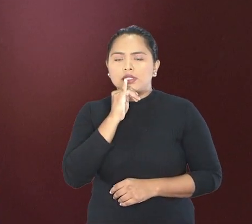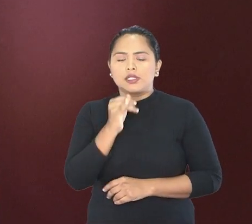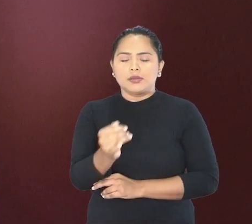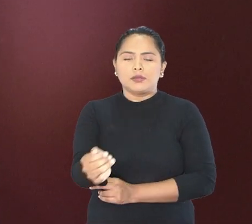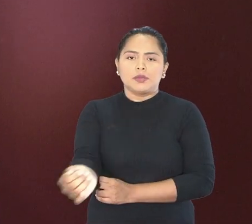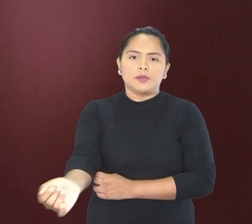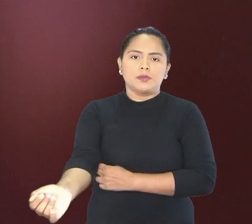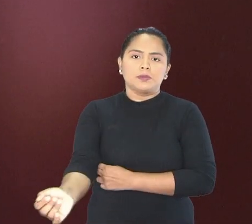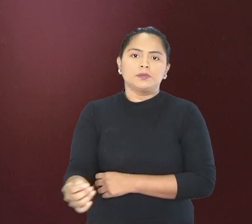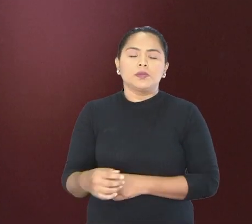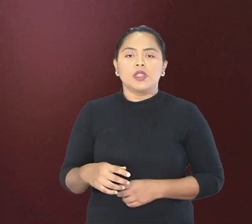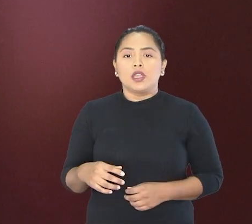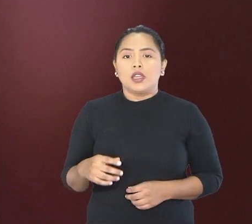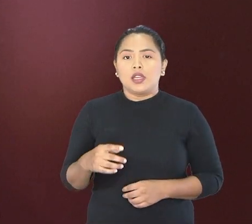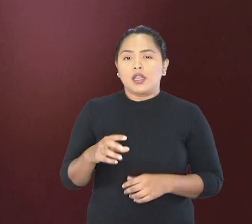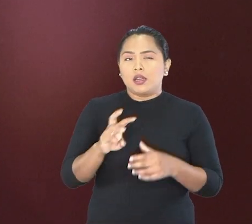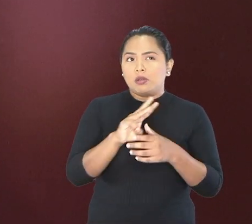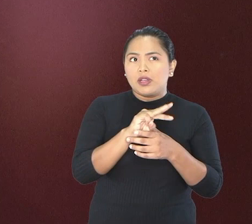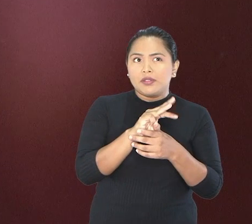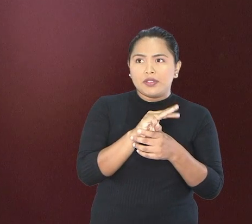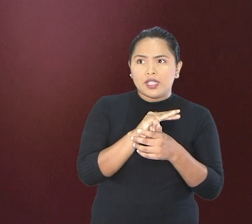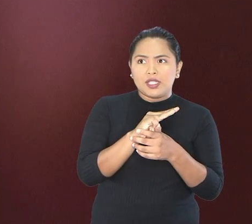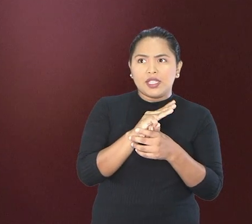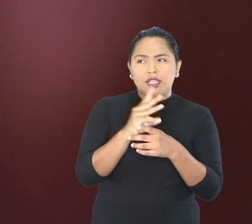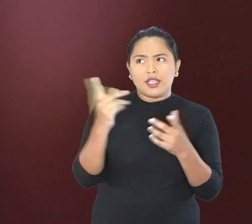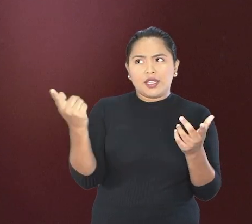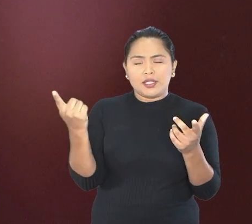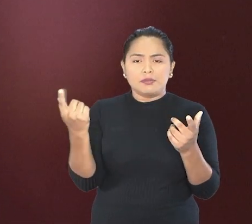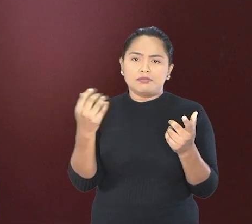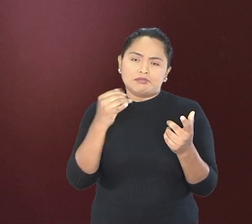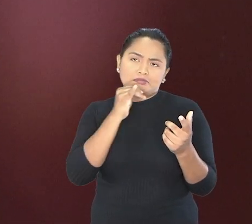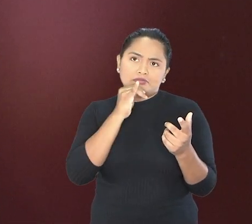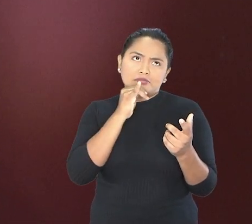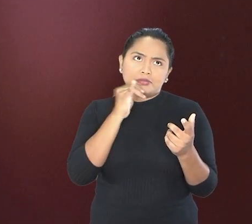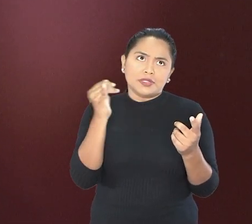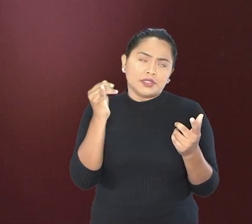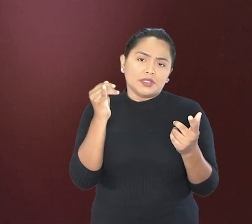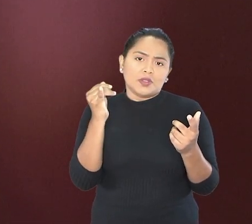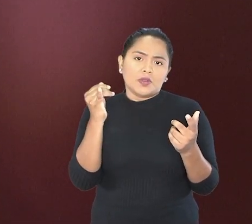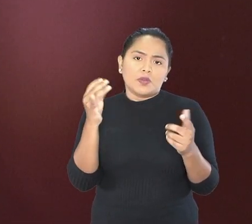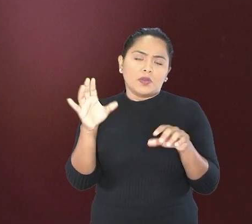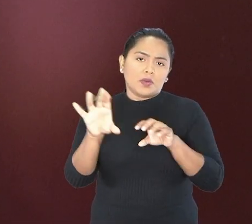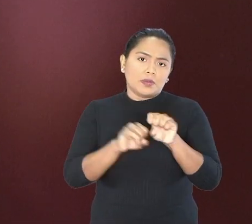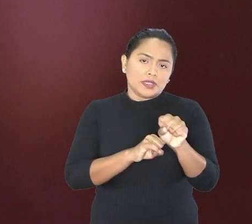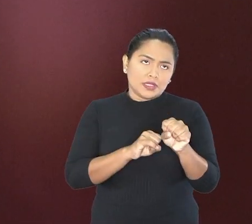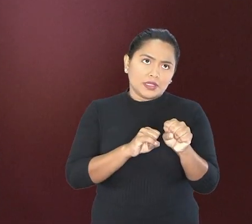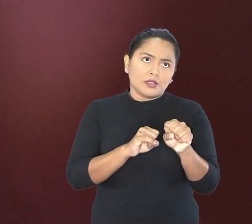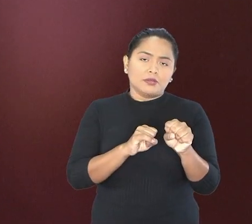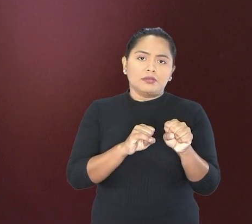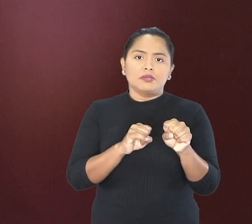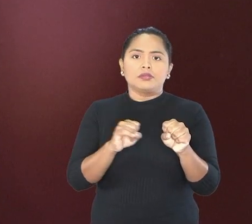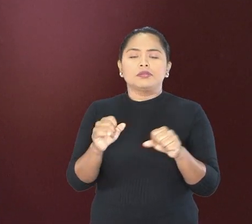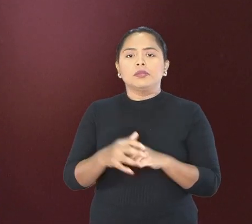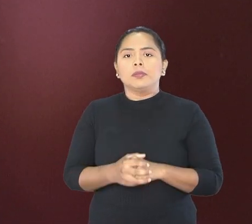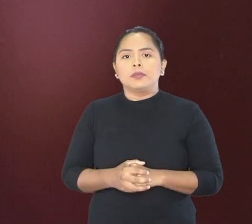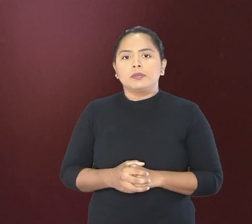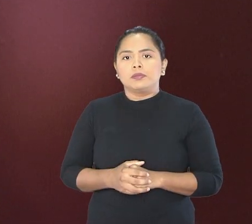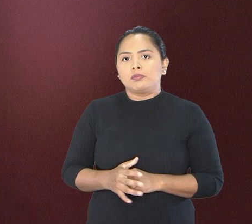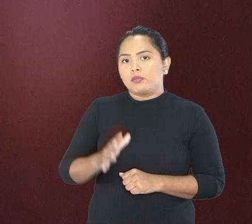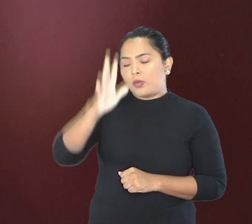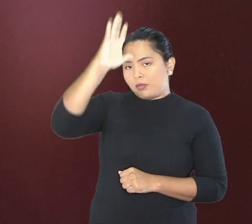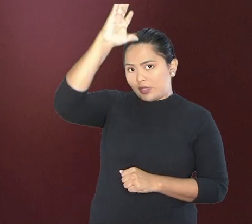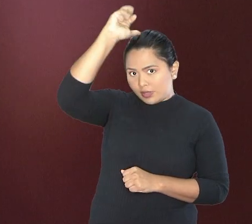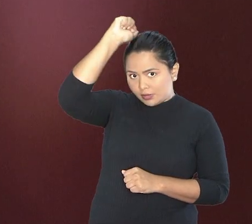da universidade com outro órgão, que não necessariamente é capacitação. Aí eu vou citar um exemplo prático. O Corpo de Bombeiros, a gente tem uma